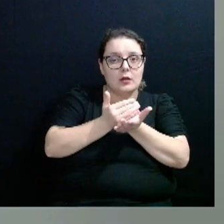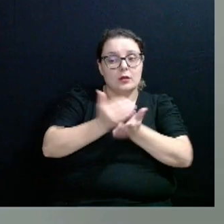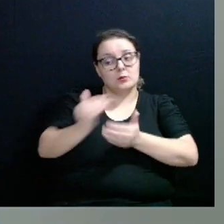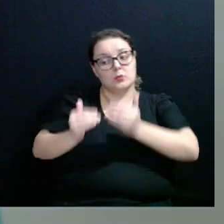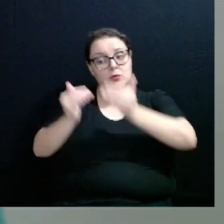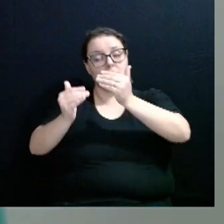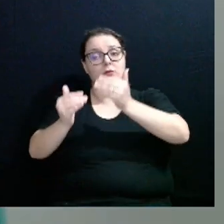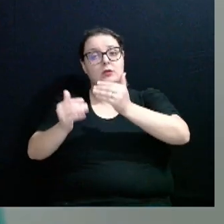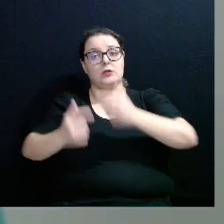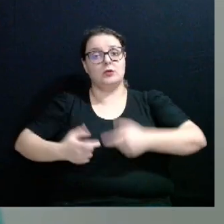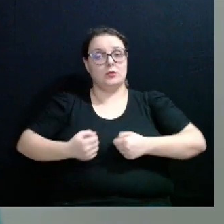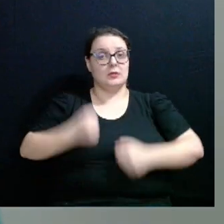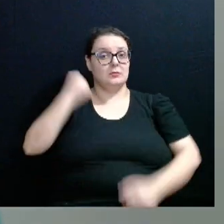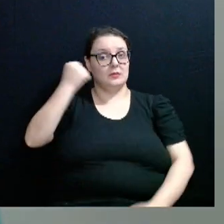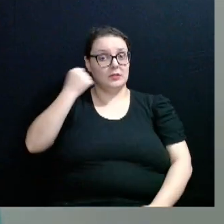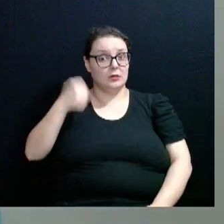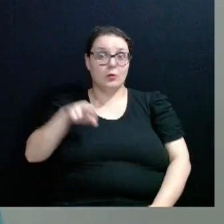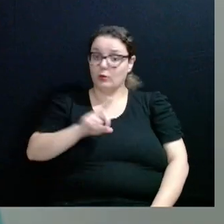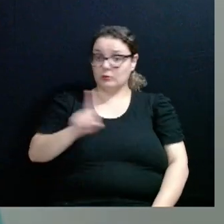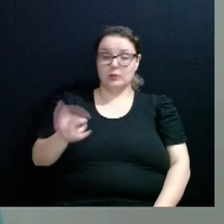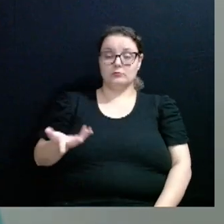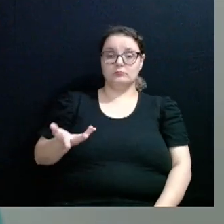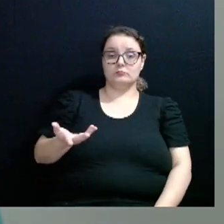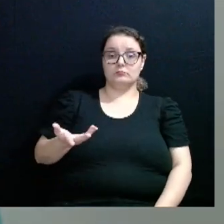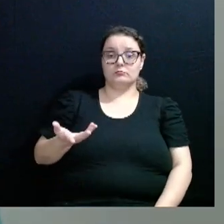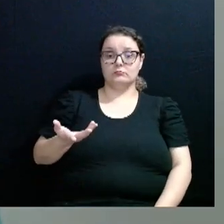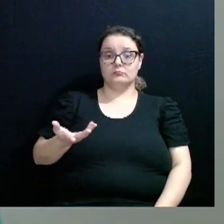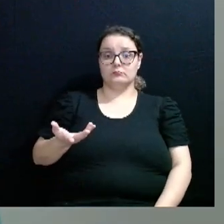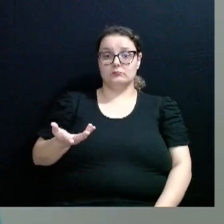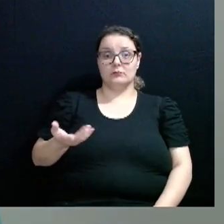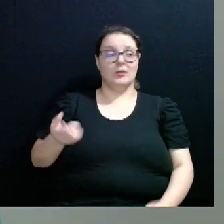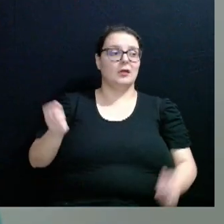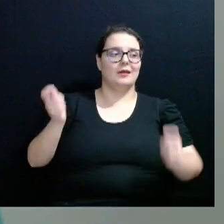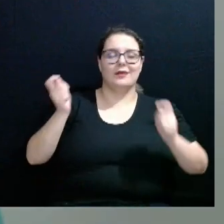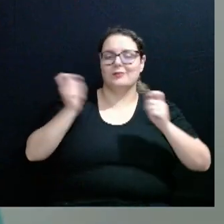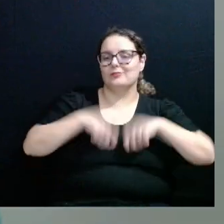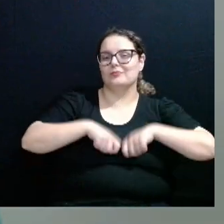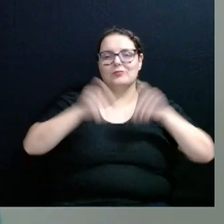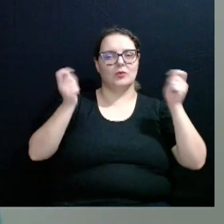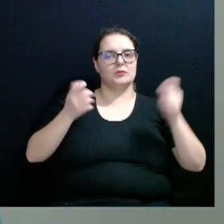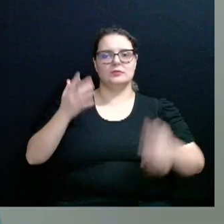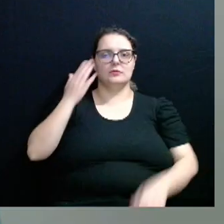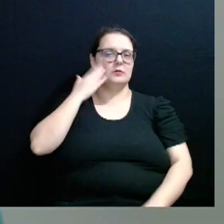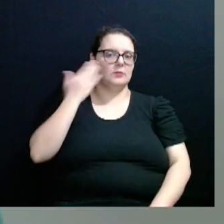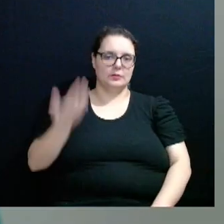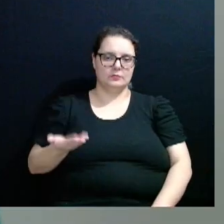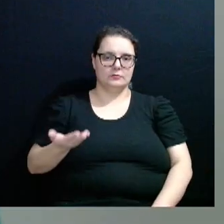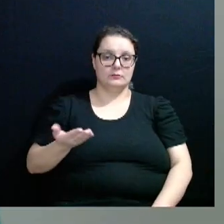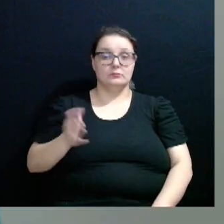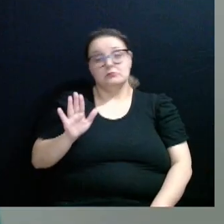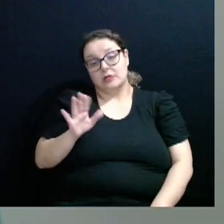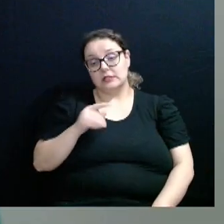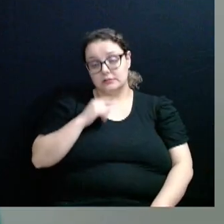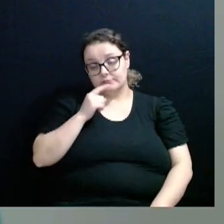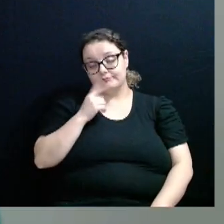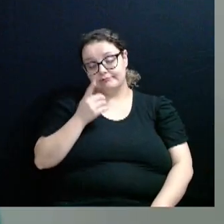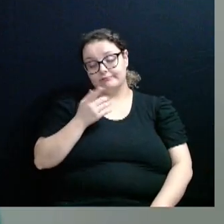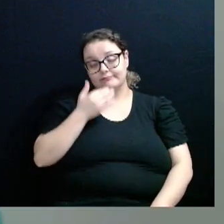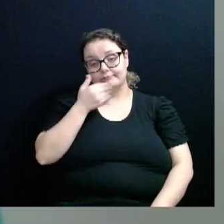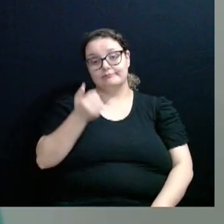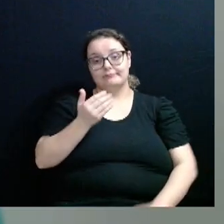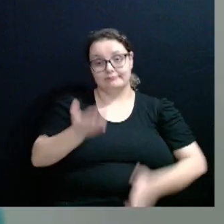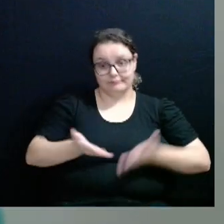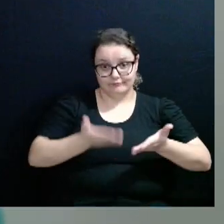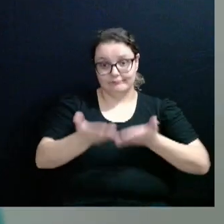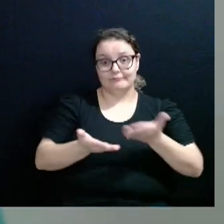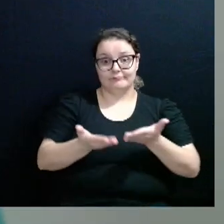agressivo ou não. É impossível ainda de saber isso, mas na dúvida é melhor tratar algo inicial